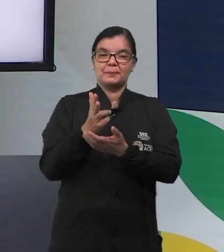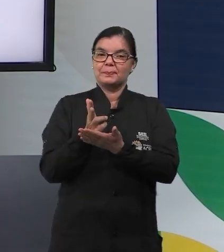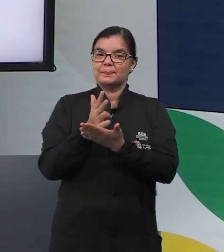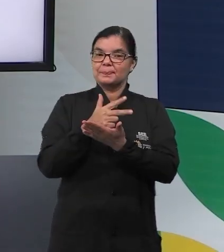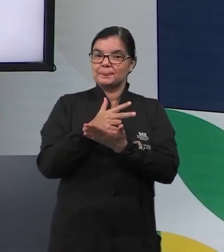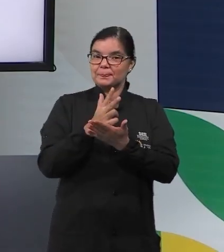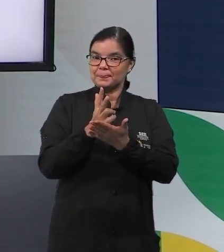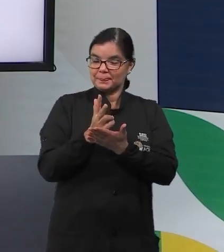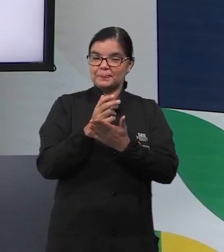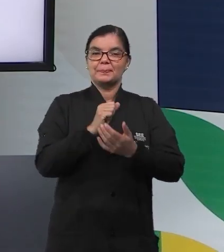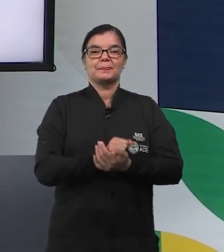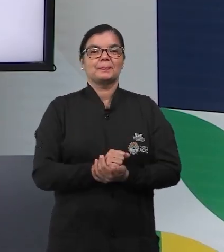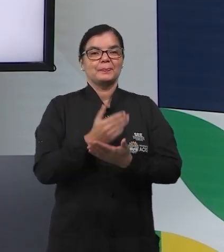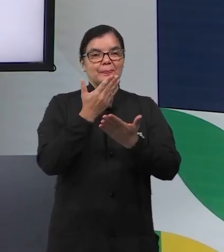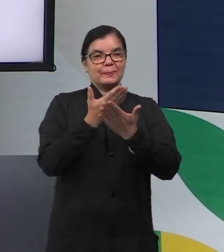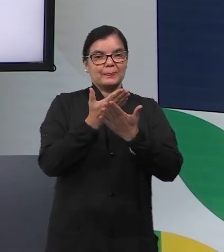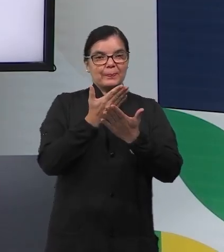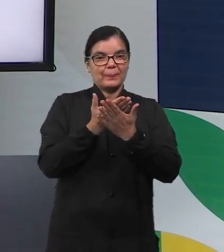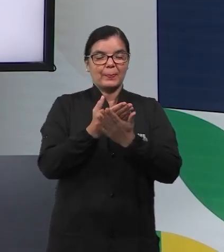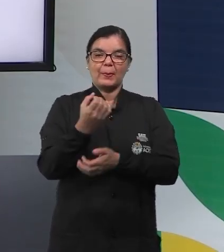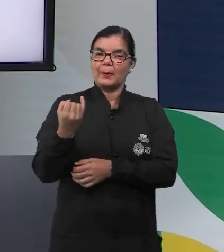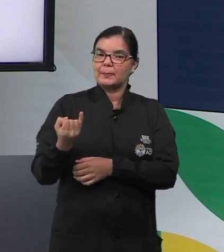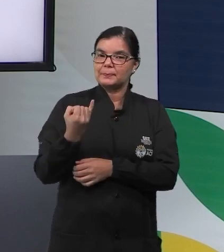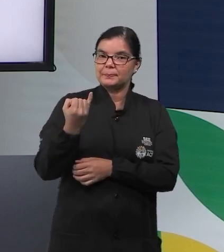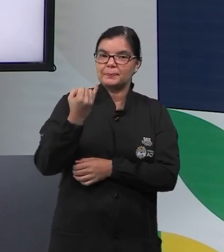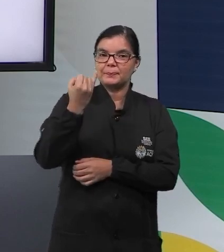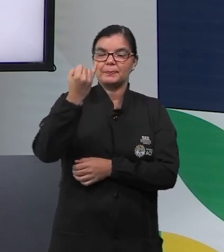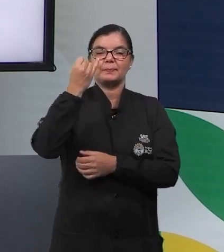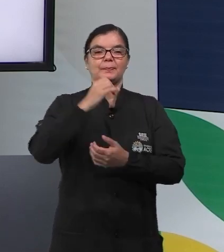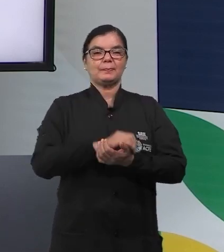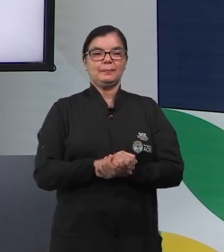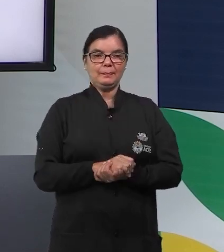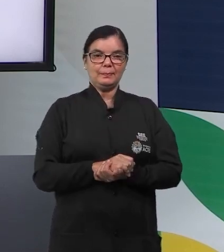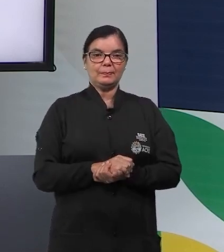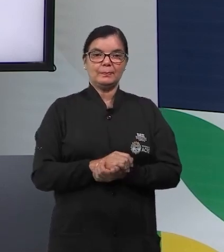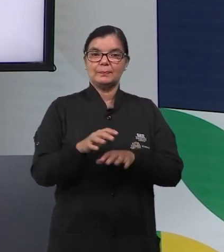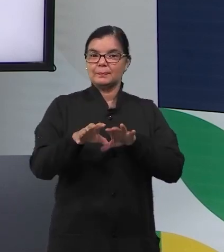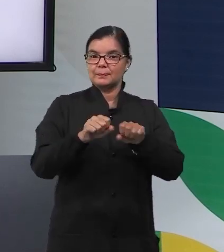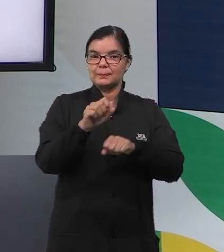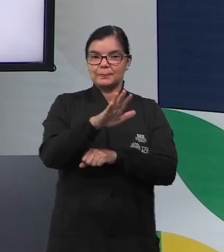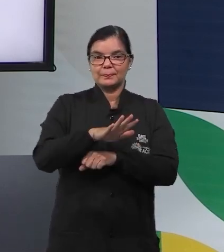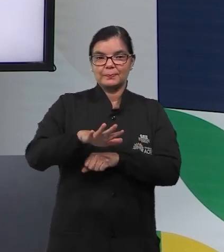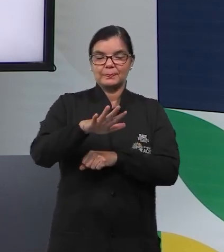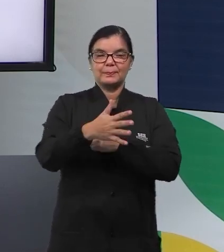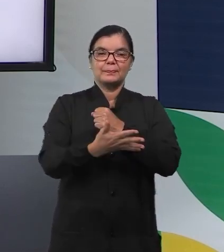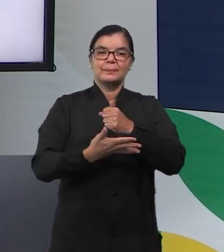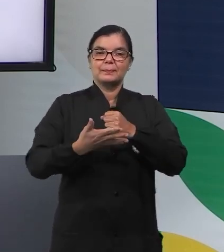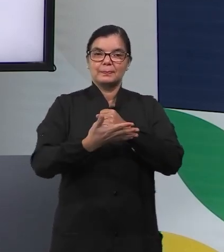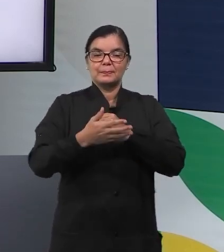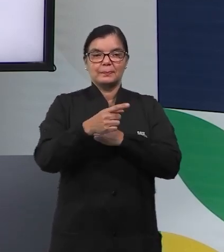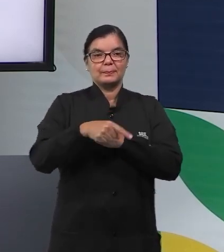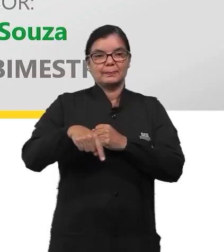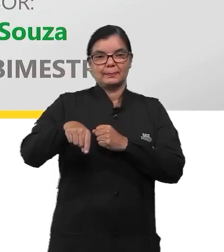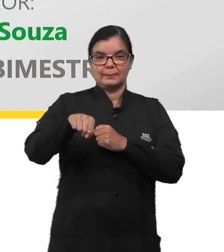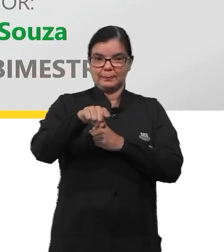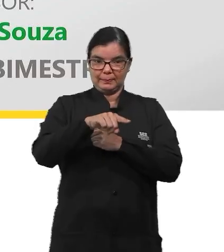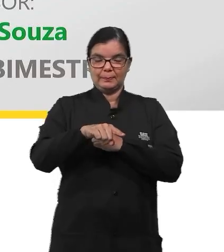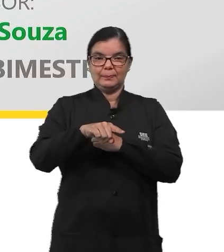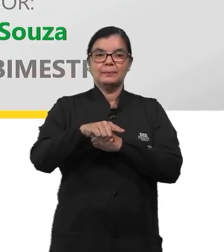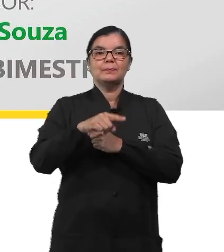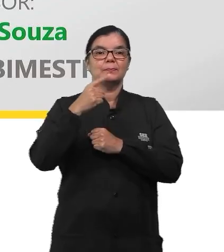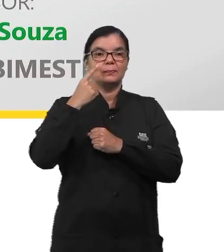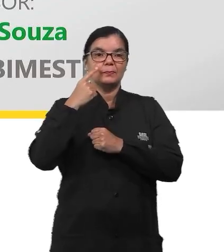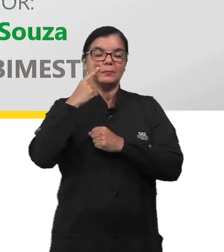para vocês mais uma aula interessantíssima da nossa formação geral básica. Para vocês, a